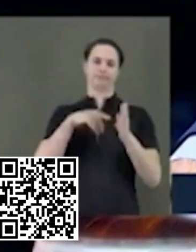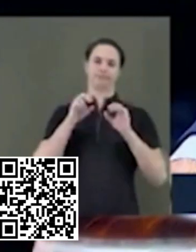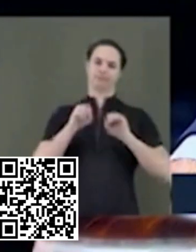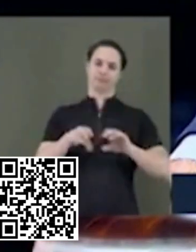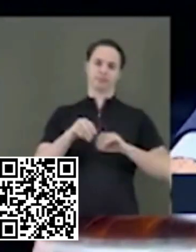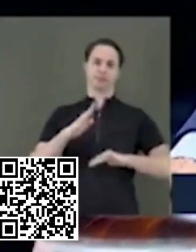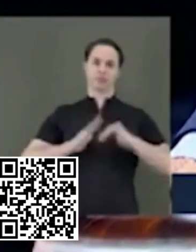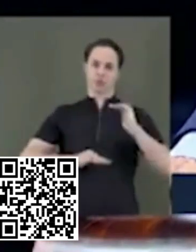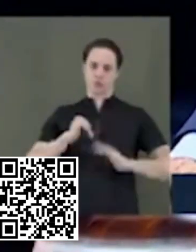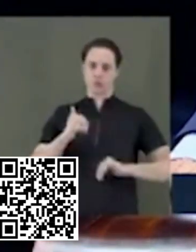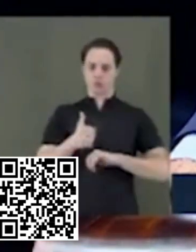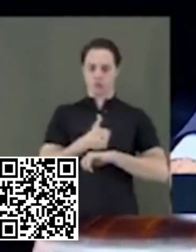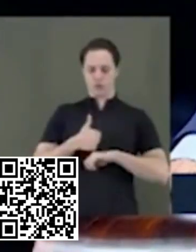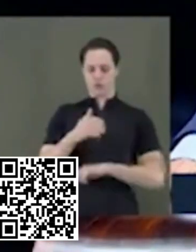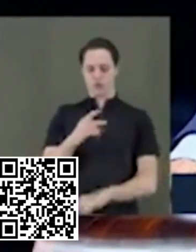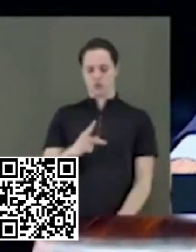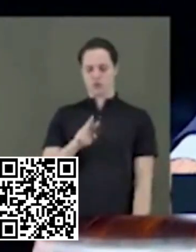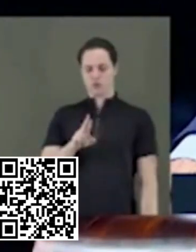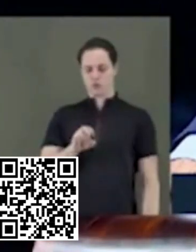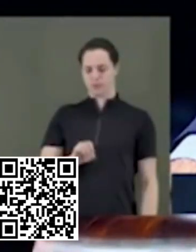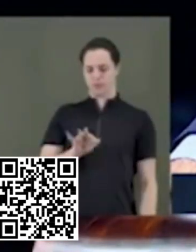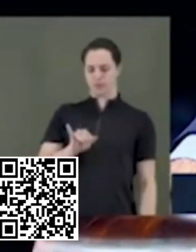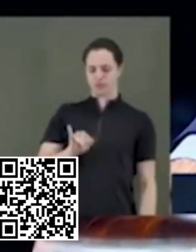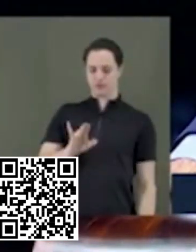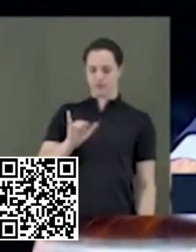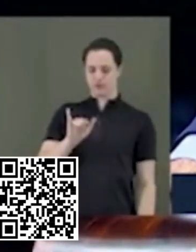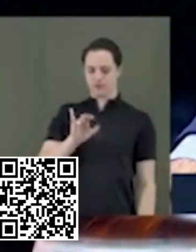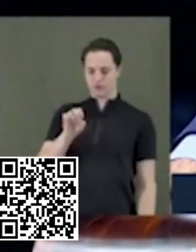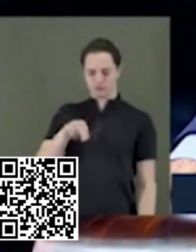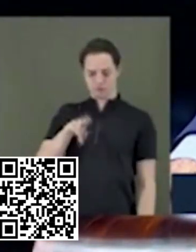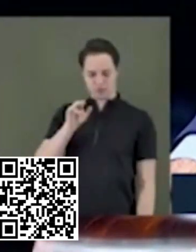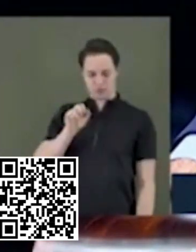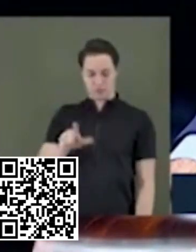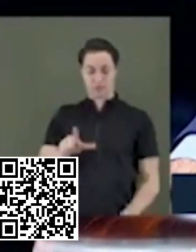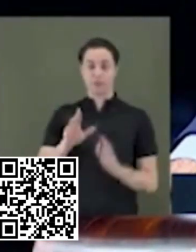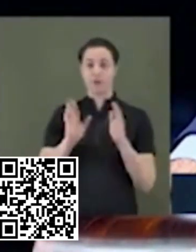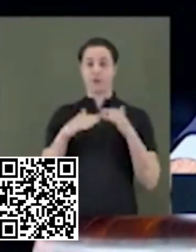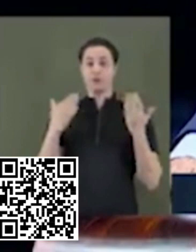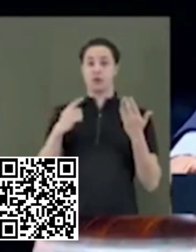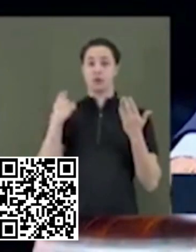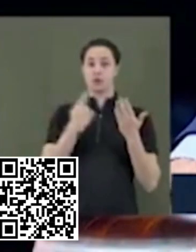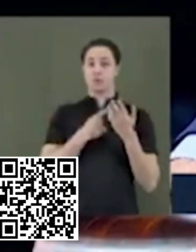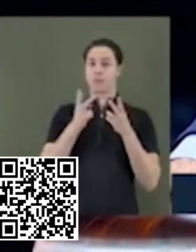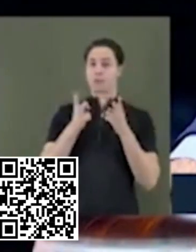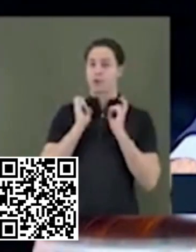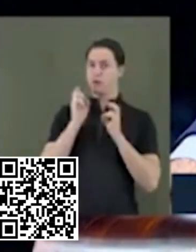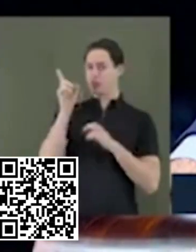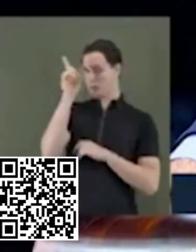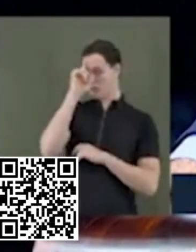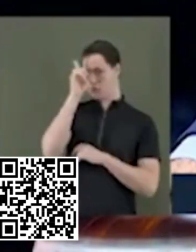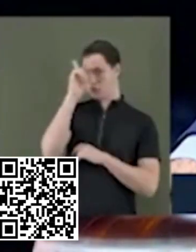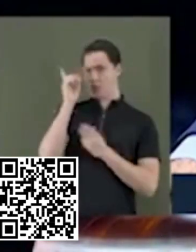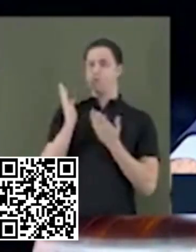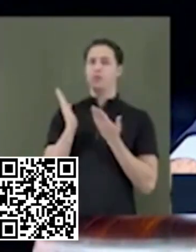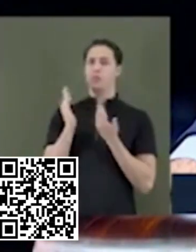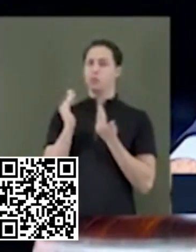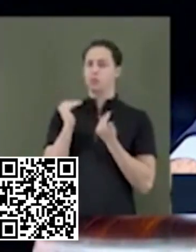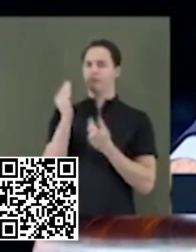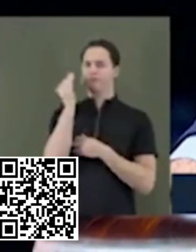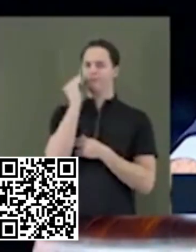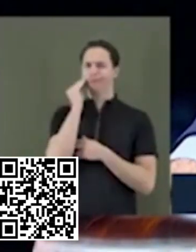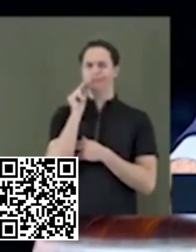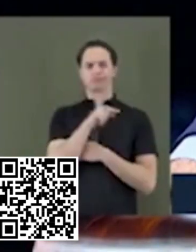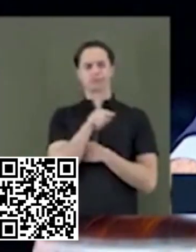profissional. A gente vê aí todos os dias os jovens, não é, procurando emprego, muitos